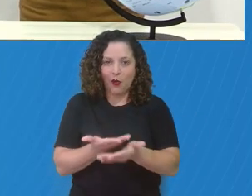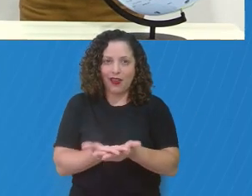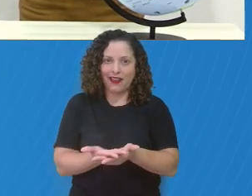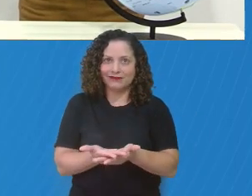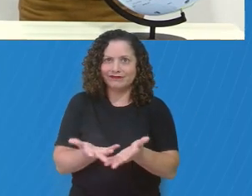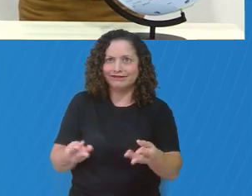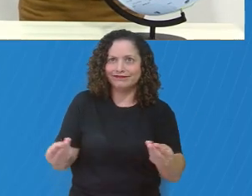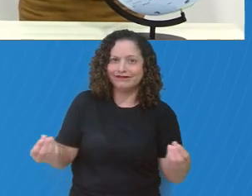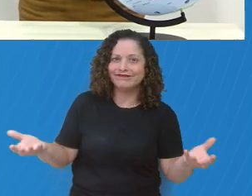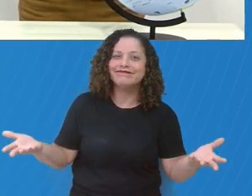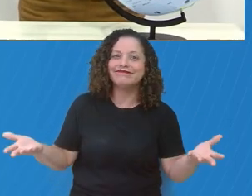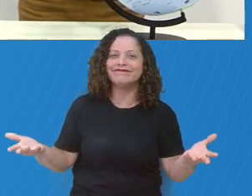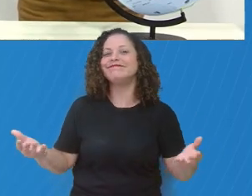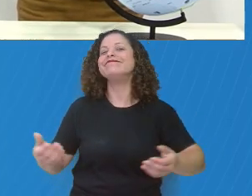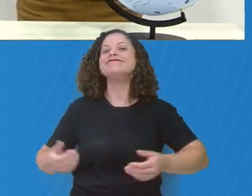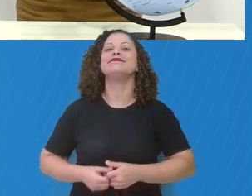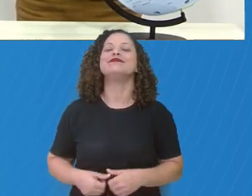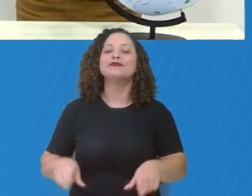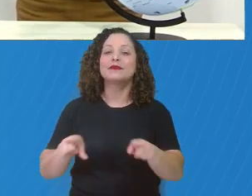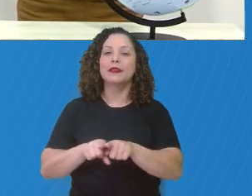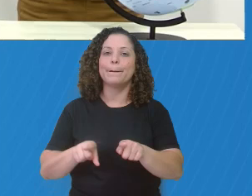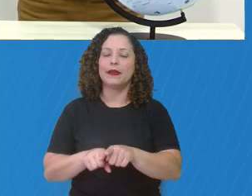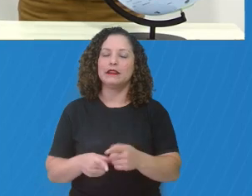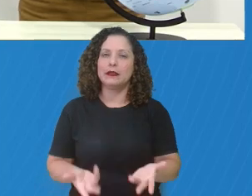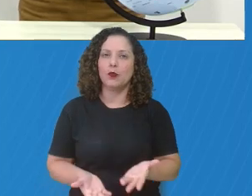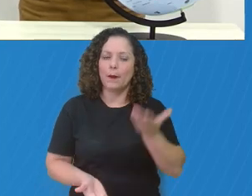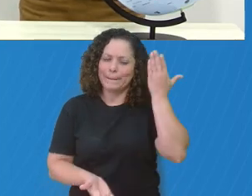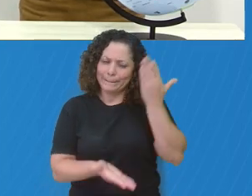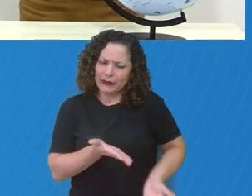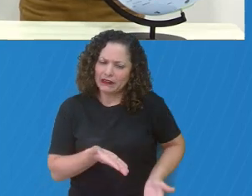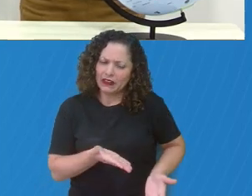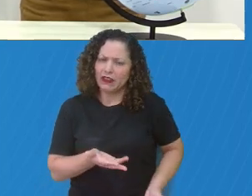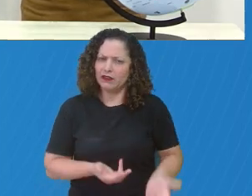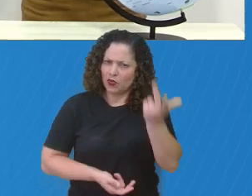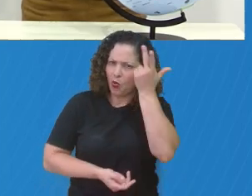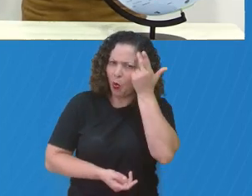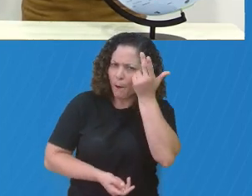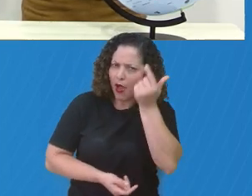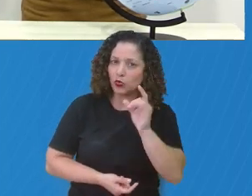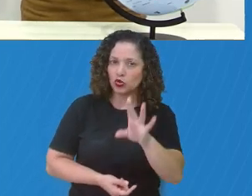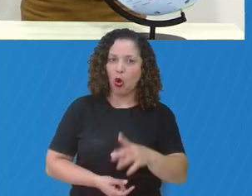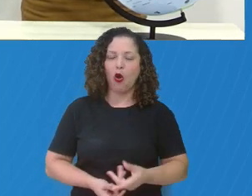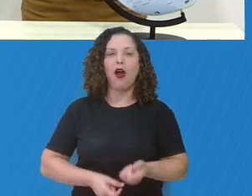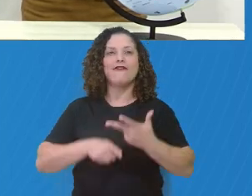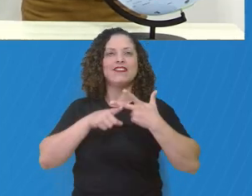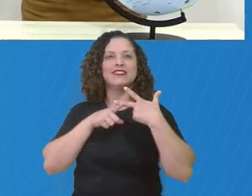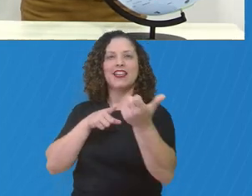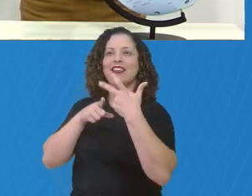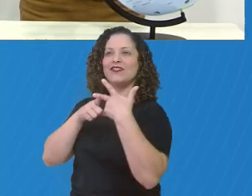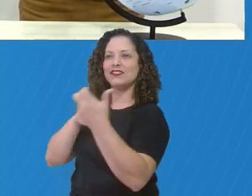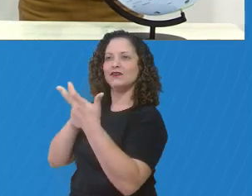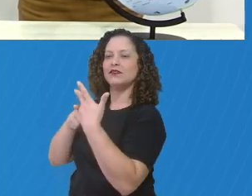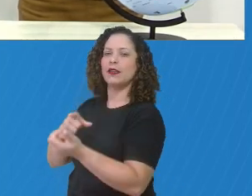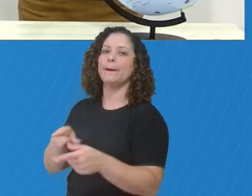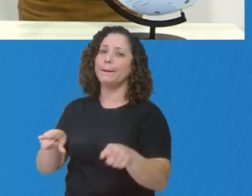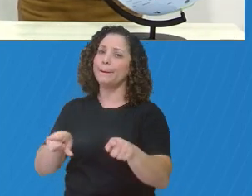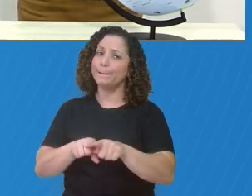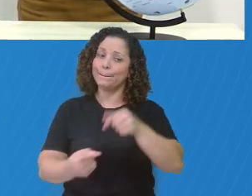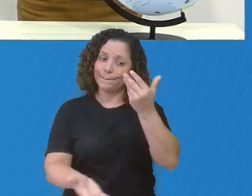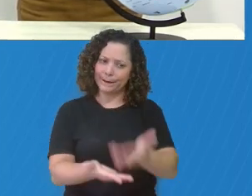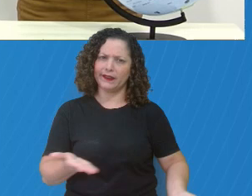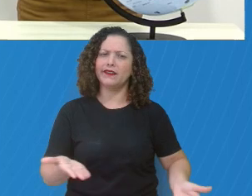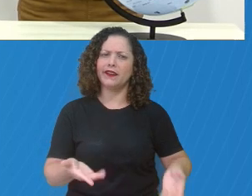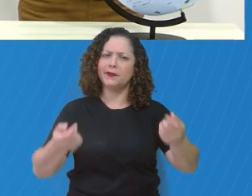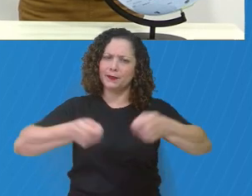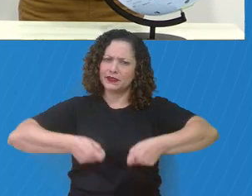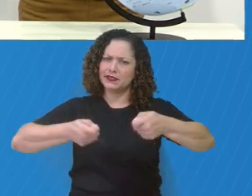da professora Esté. Saber também perder, não é, professora Verônica? Perder. Porque a gente só quer ganhar, né? Mas a gente também tem que saber perder, não é?